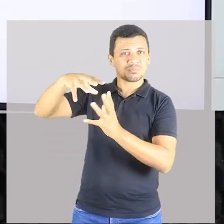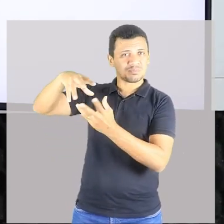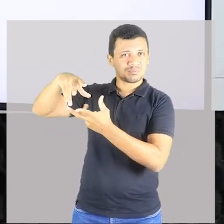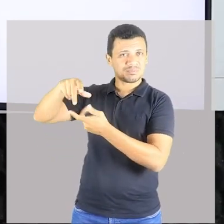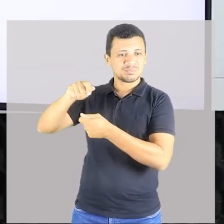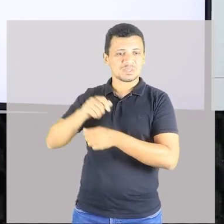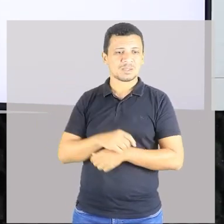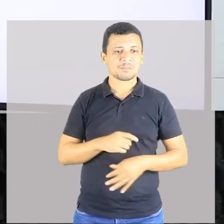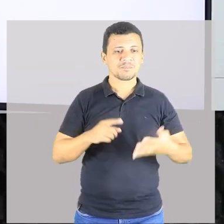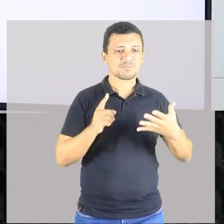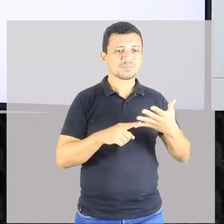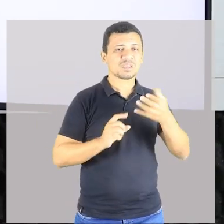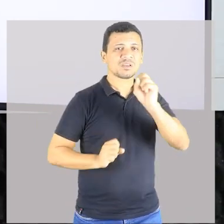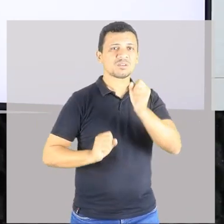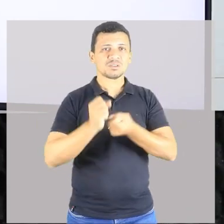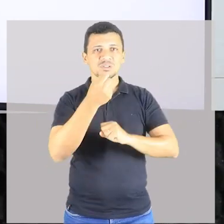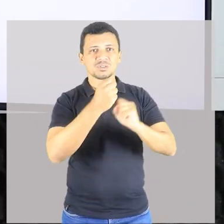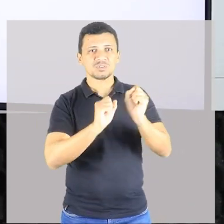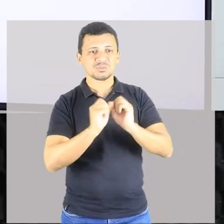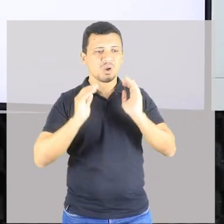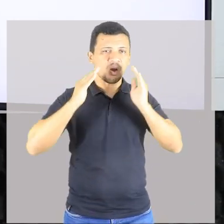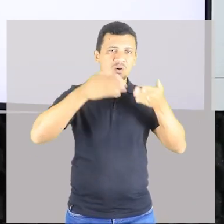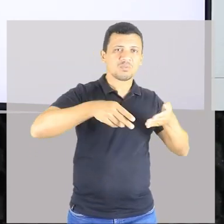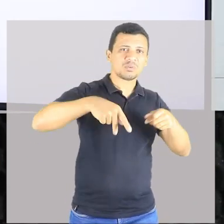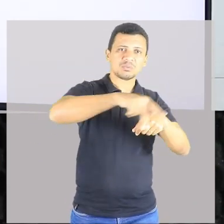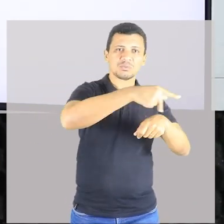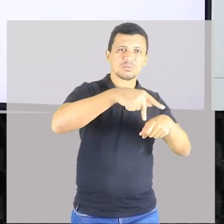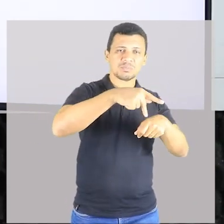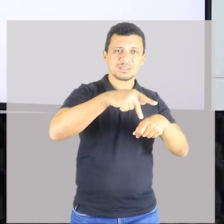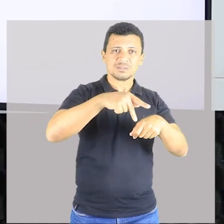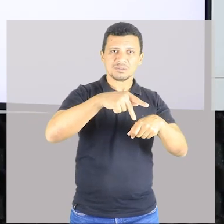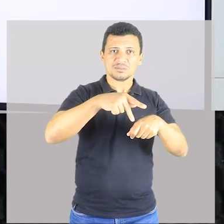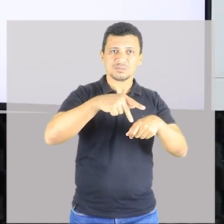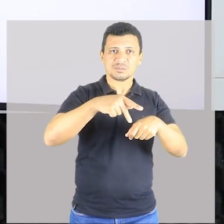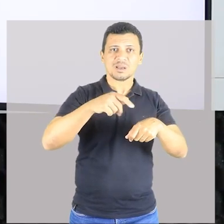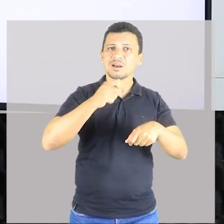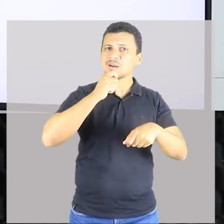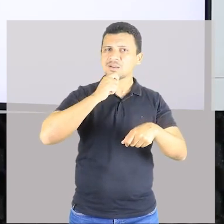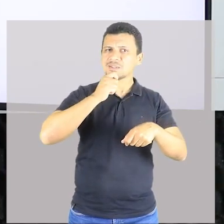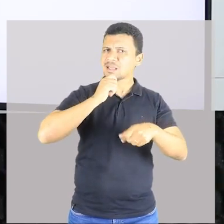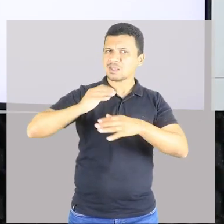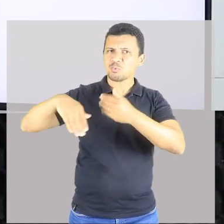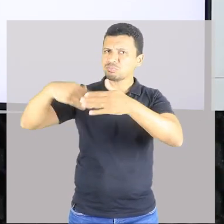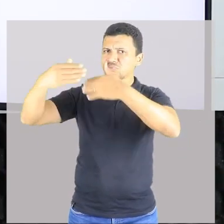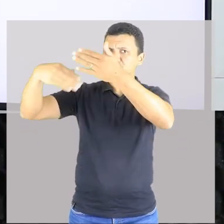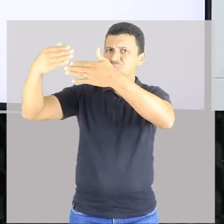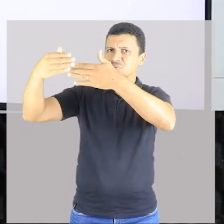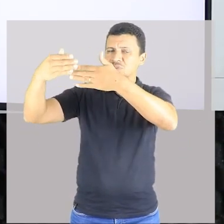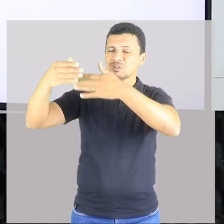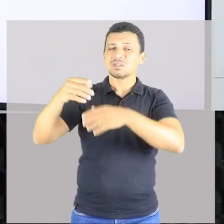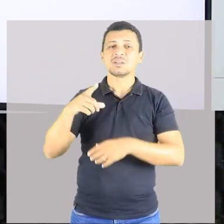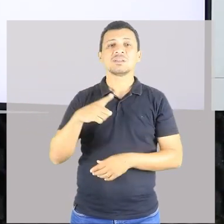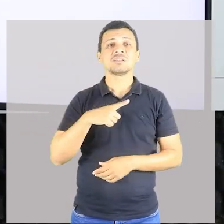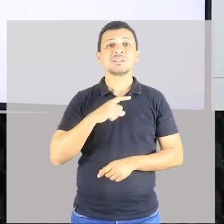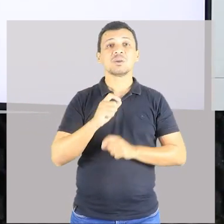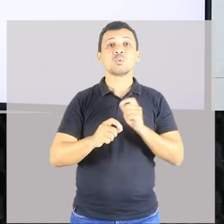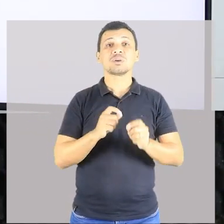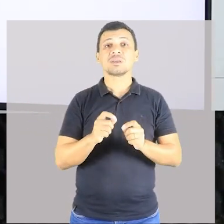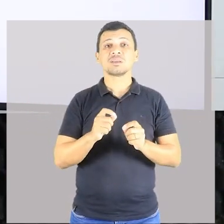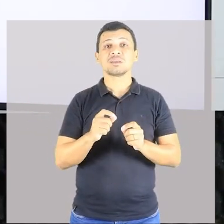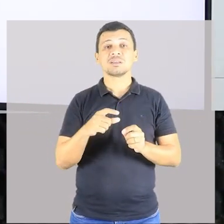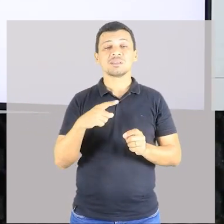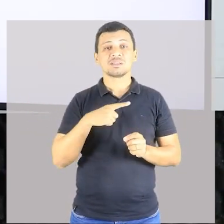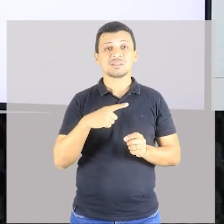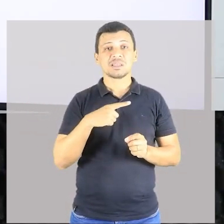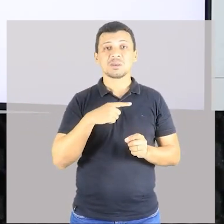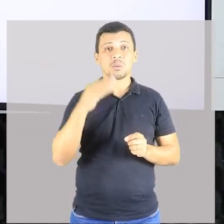D, processo industrial altamente concentrado nos países emergentes. Hoje nós temos parte desse processo industrial concentrado em montagem. As